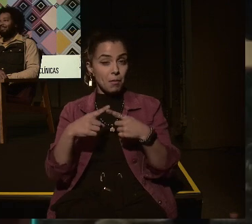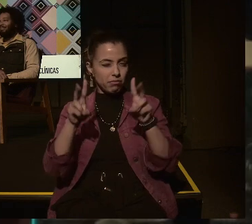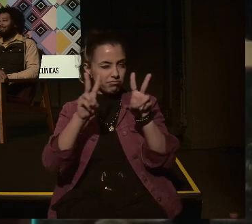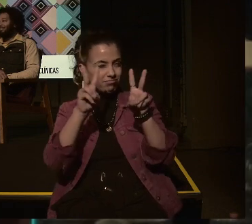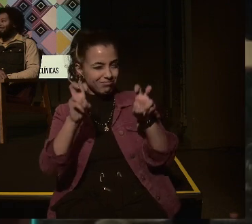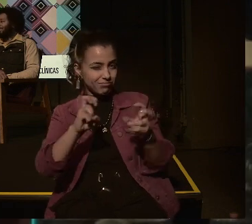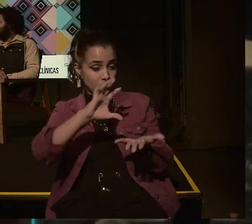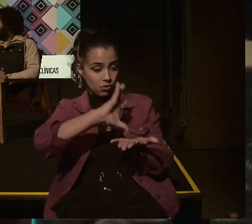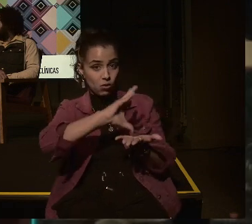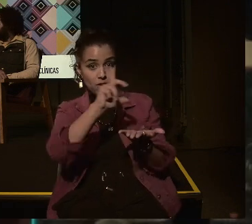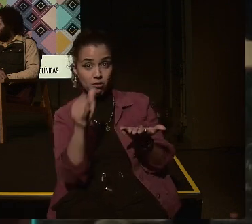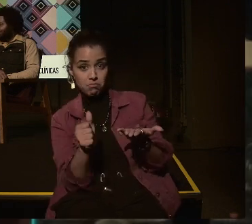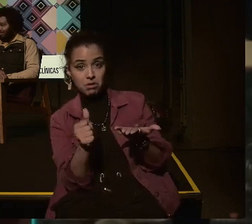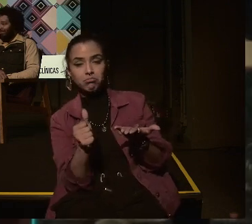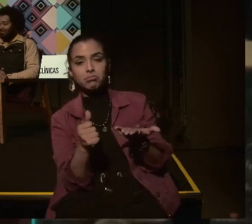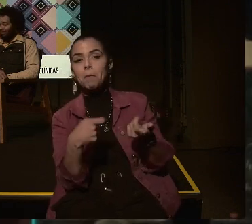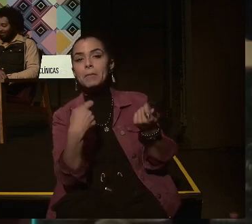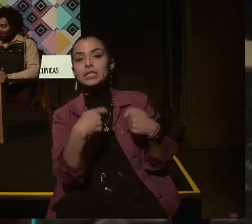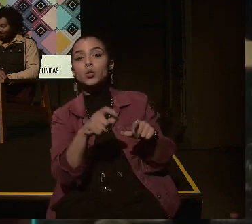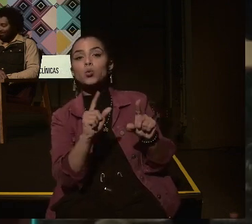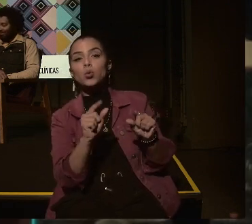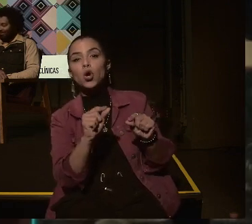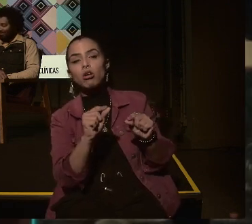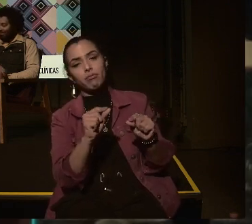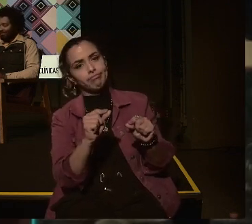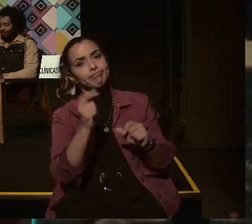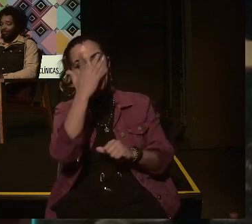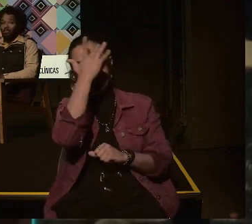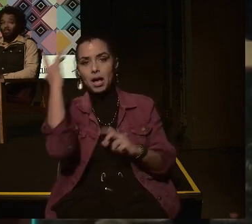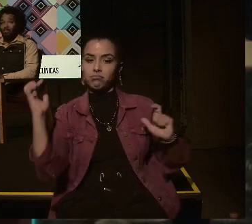aquilombamento precisa de gente. E